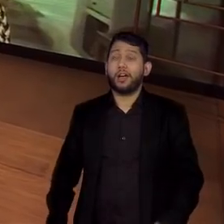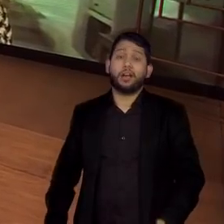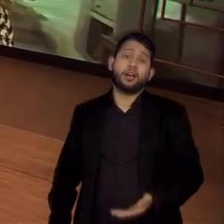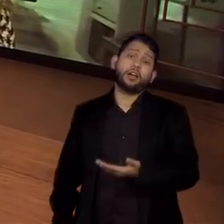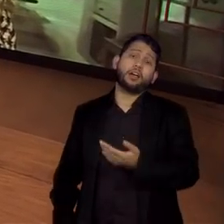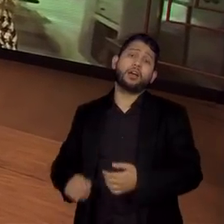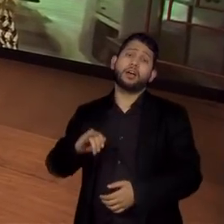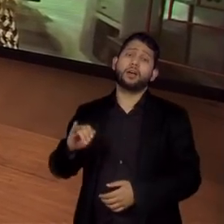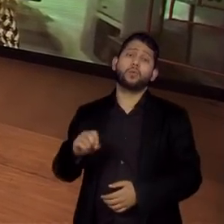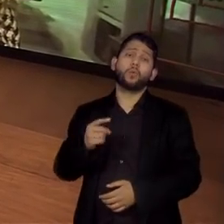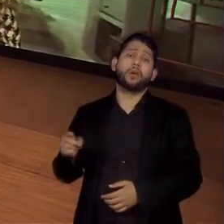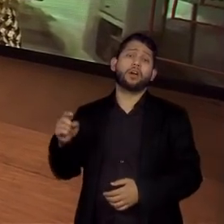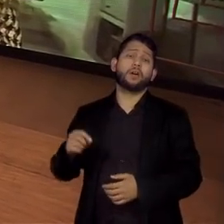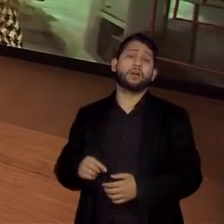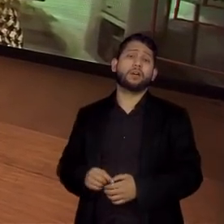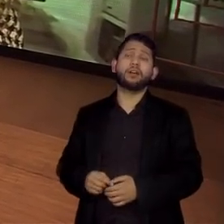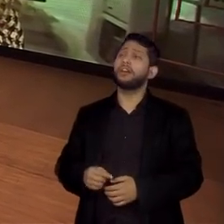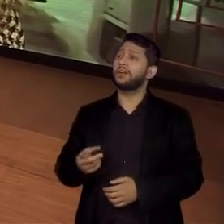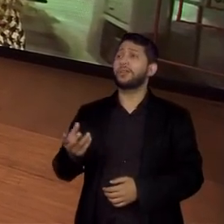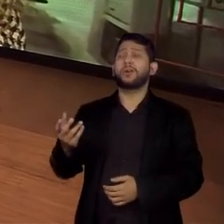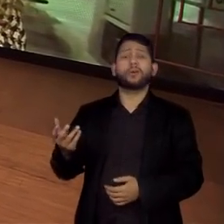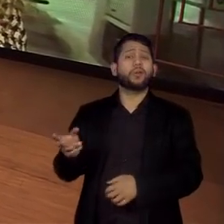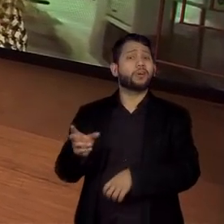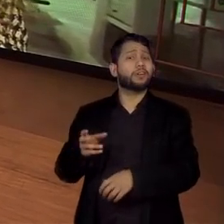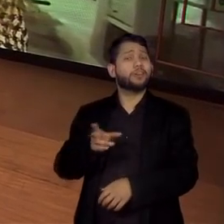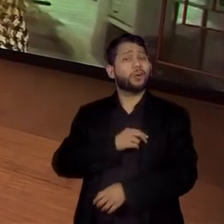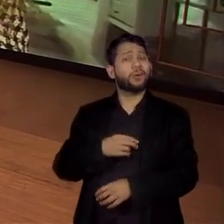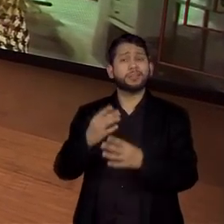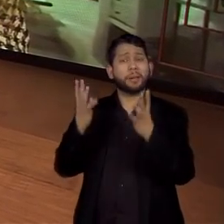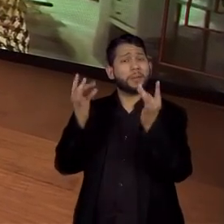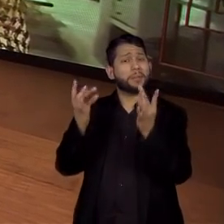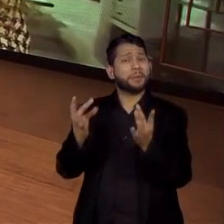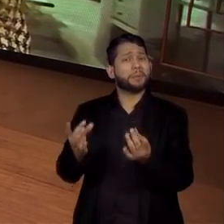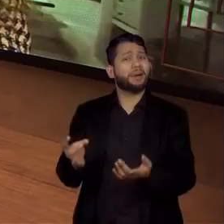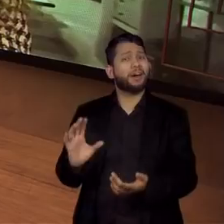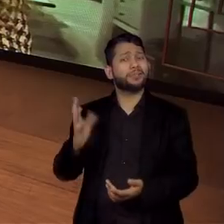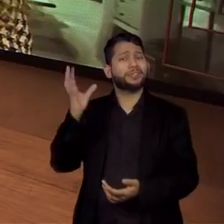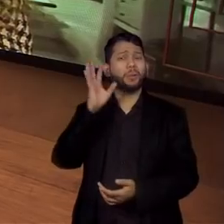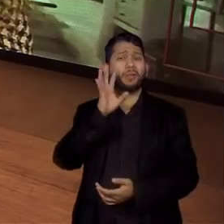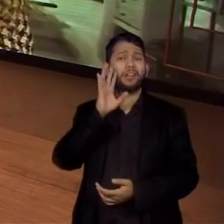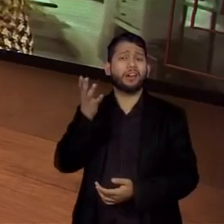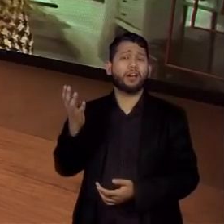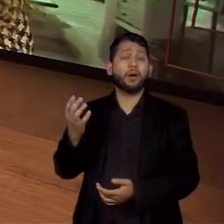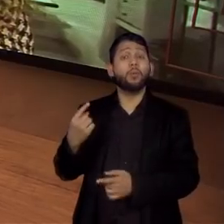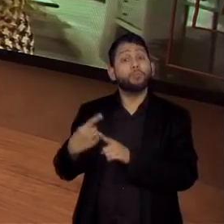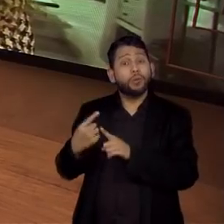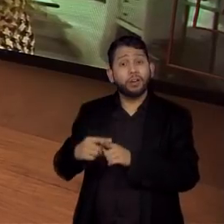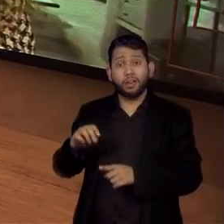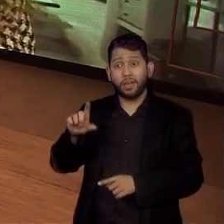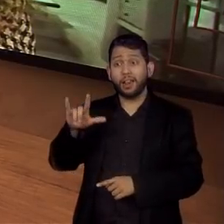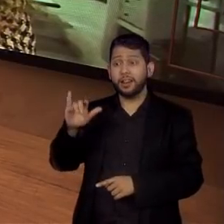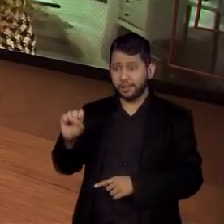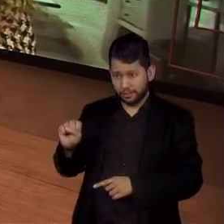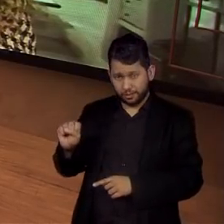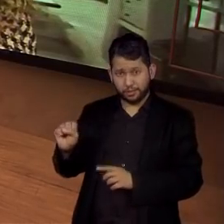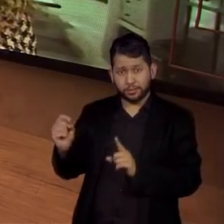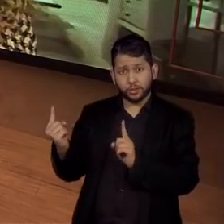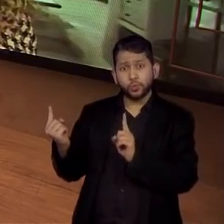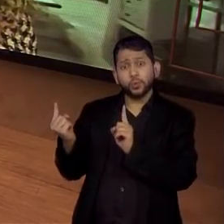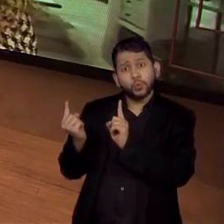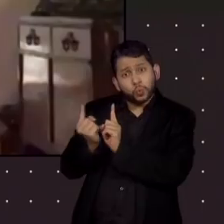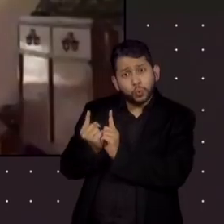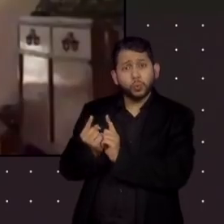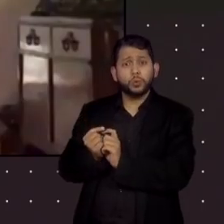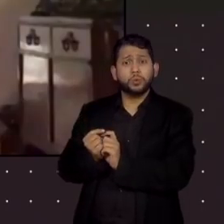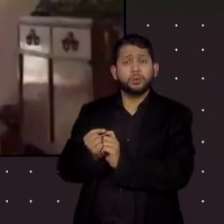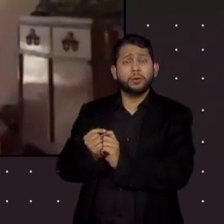João, quanta coisa para a gente falar de tudo isso, nessa relação. O João apareceu em casa